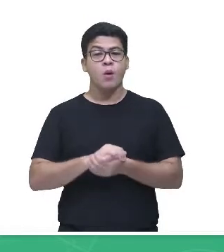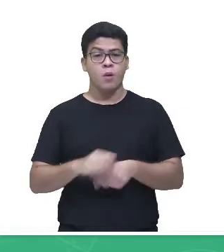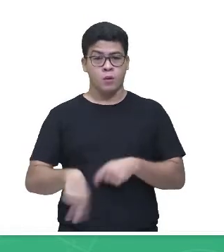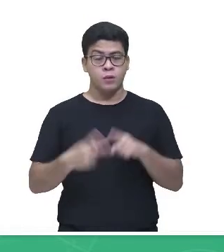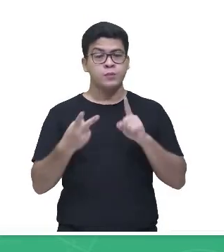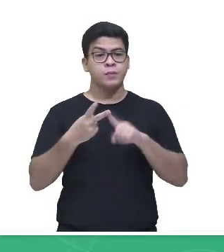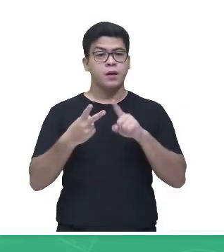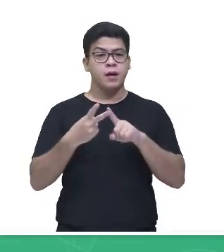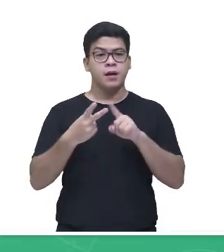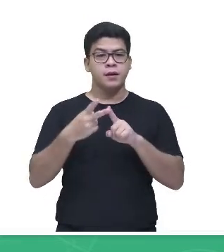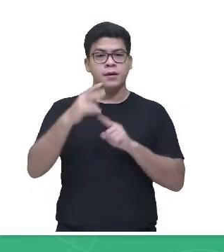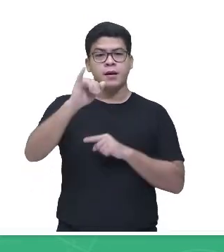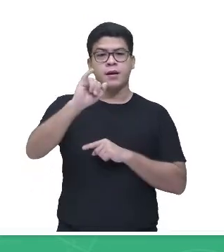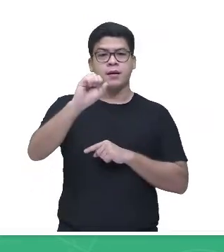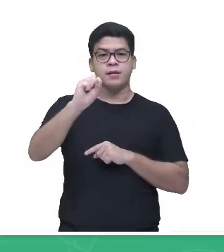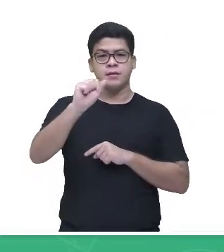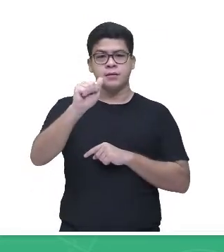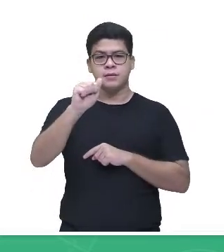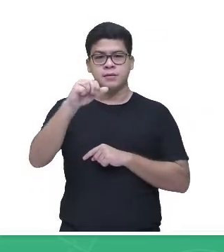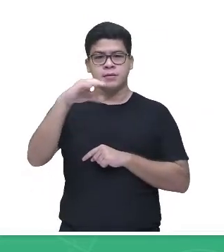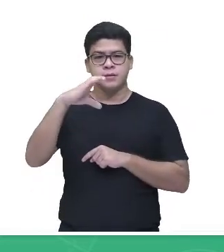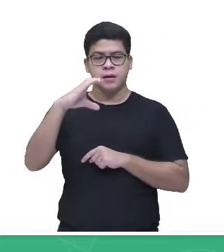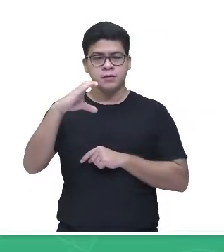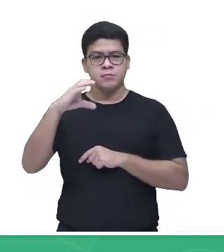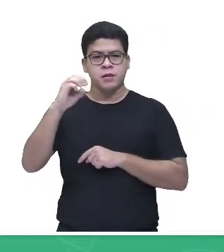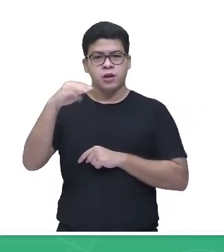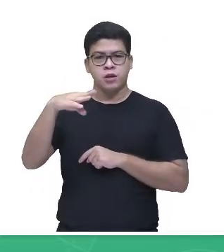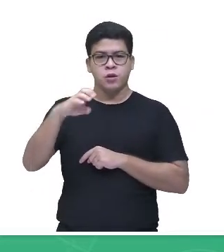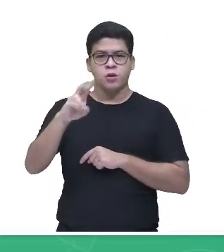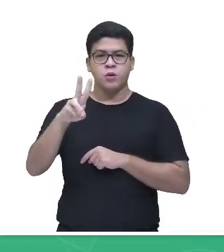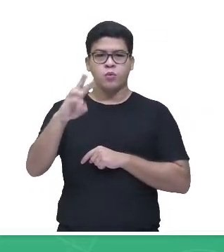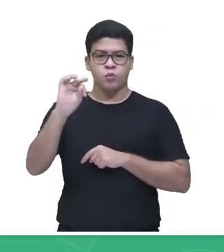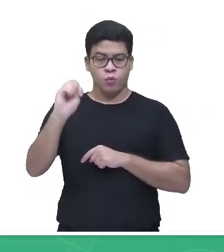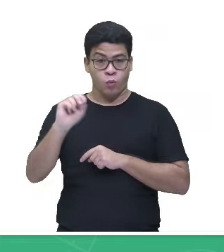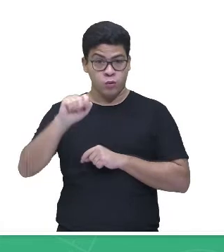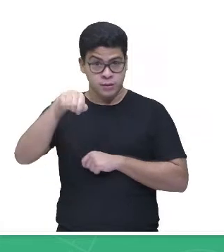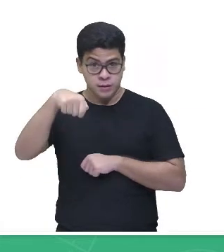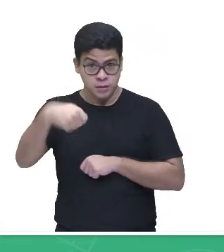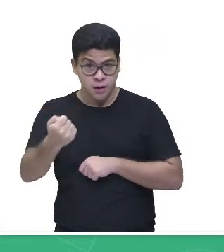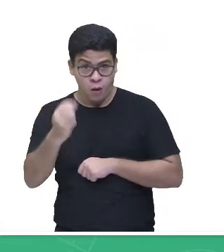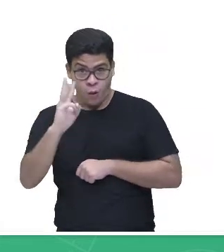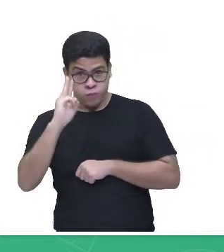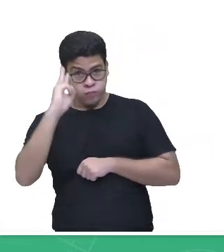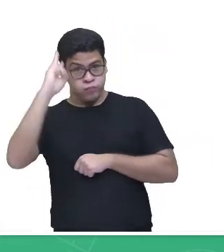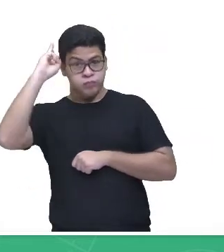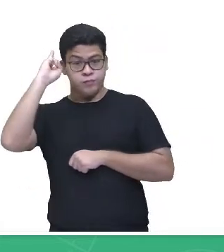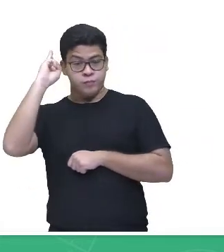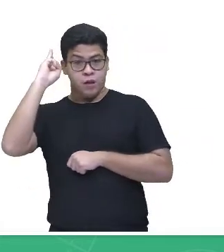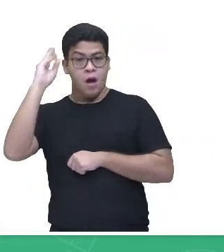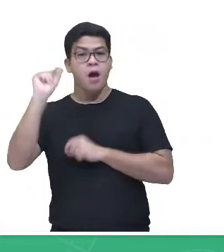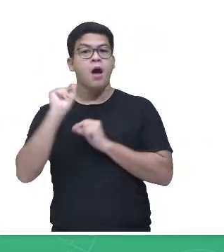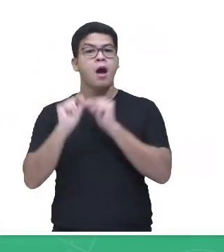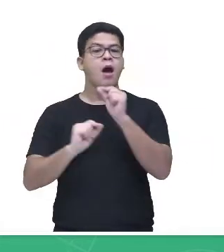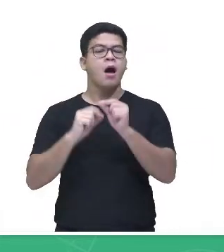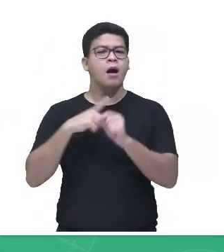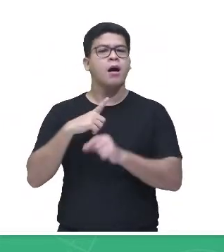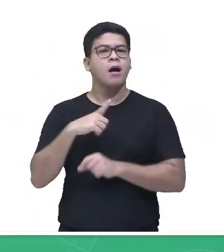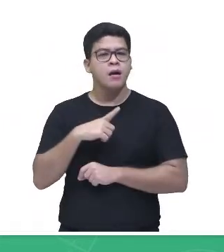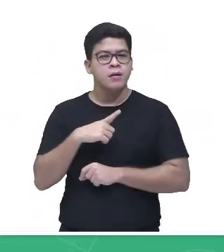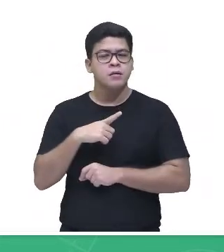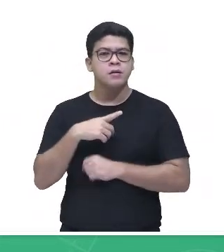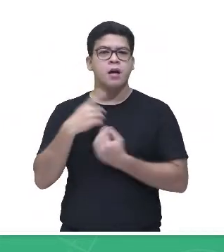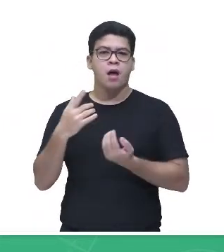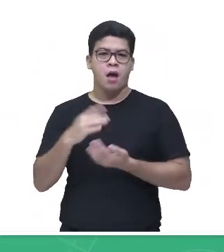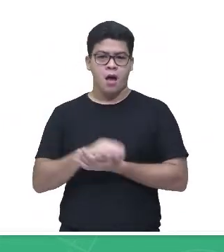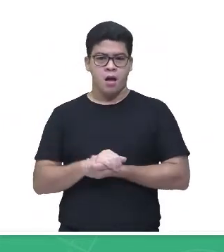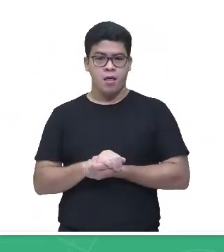é Isaac Newton. Esse é bem famoso porque vocês têm a disciplina de física, não é verdade? E aí eu tenho certeza que vocês já